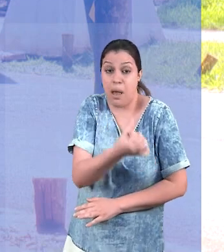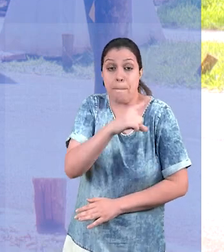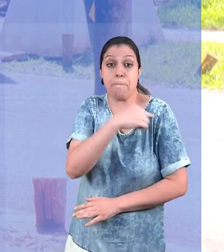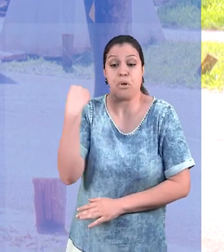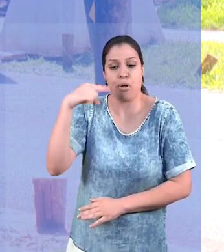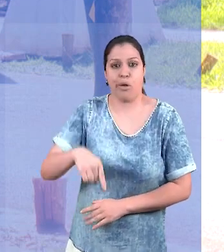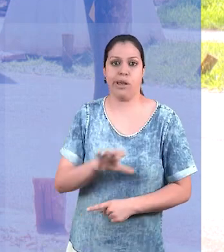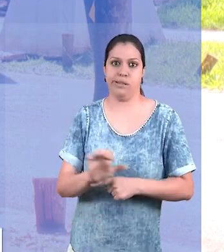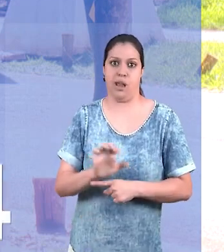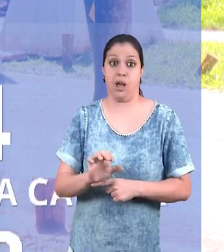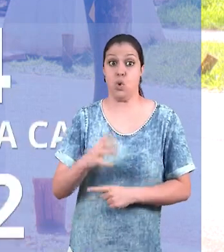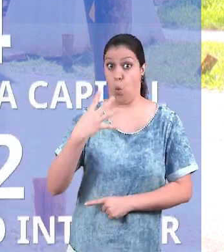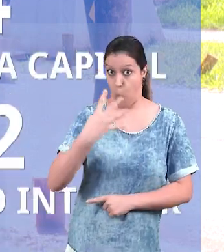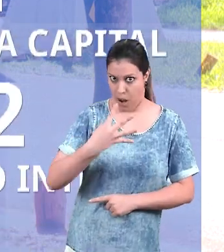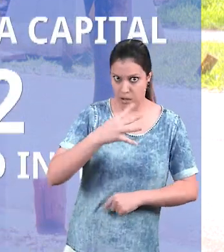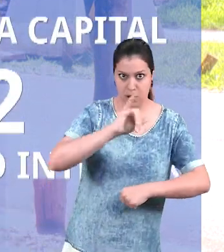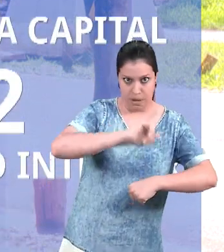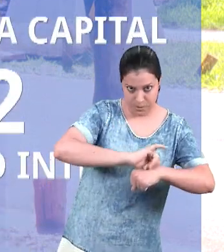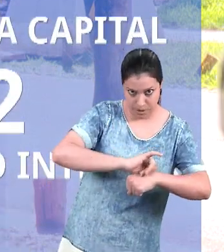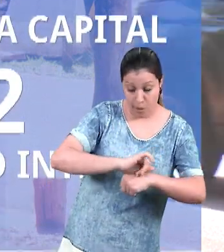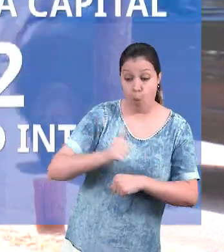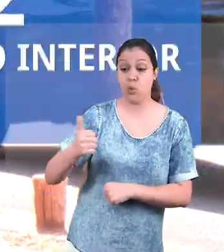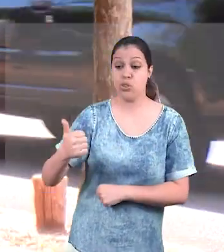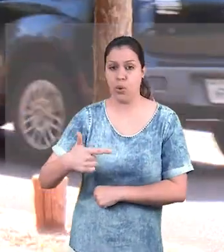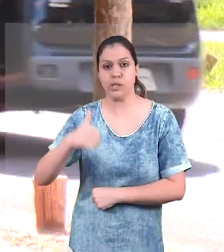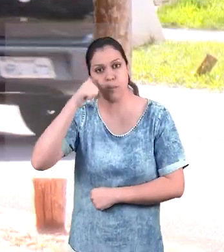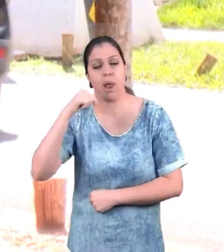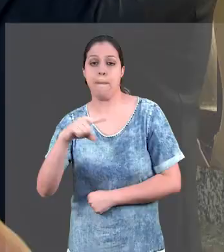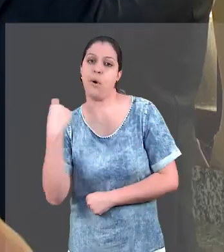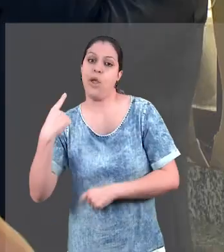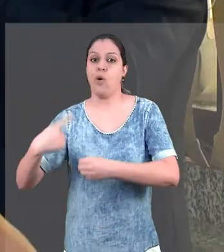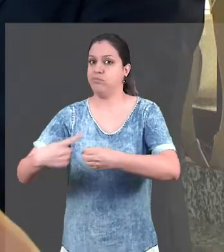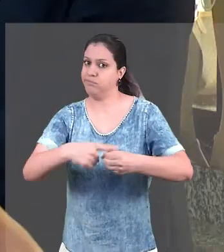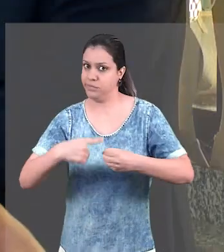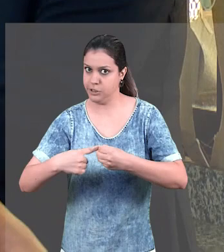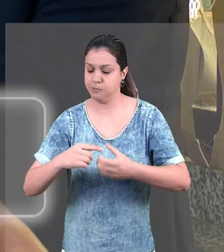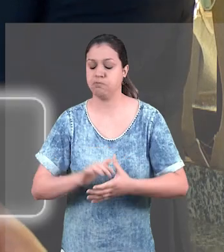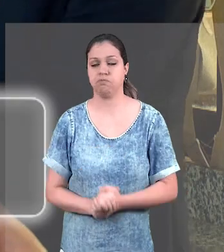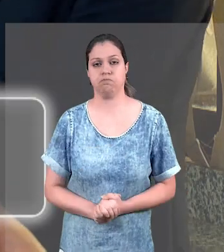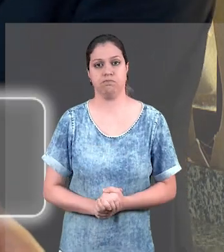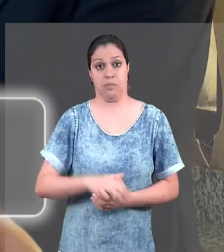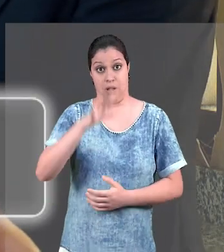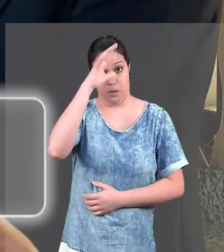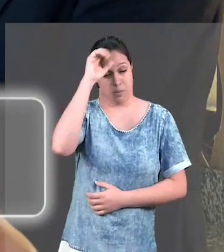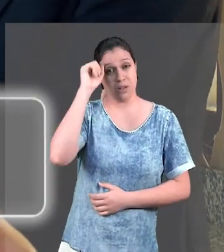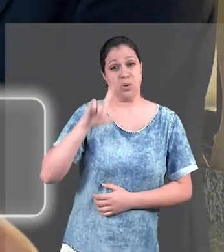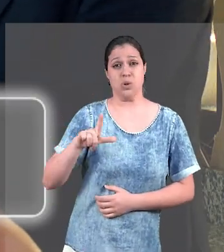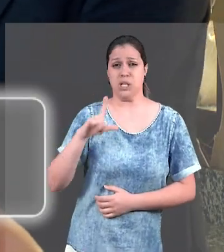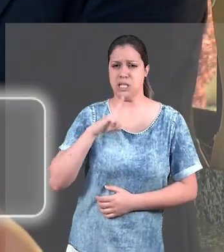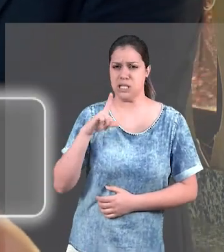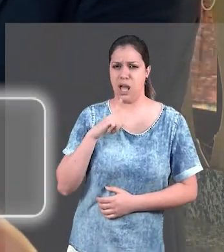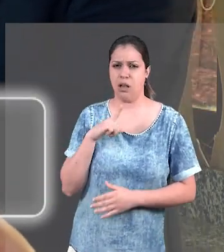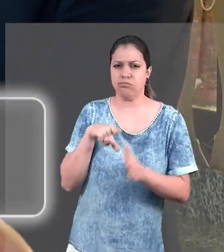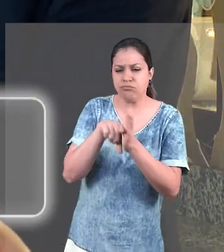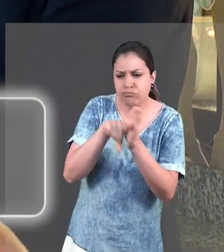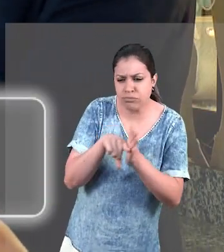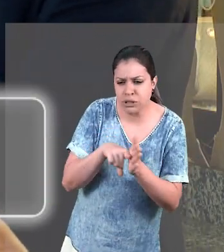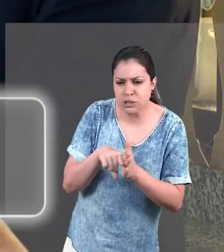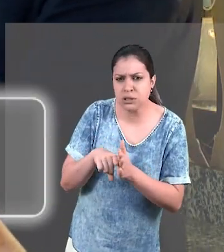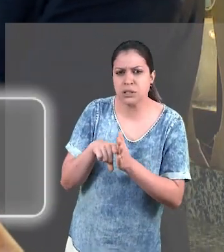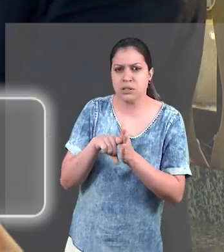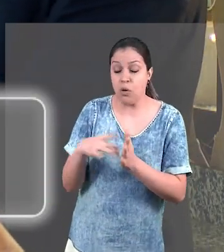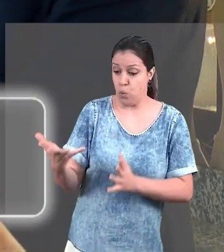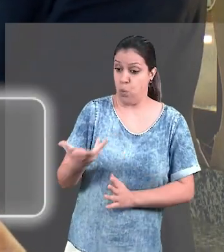no estado. 4 na capital e 12 no interior. Mato Grosso do Sul tem uma investigação muito célere, tem um